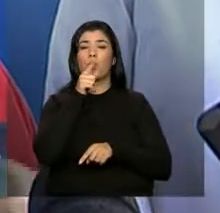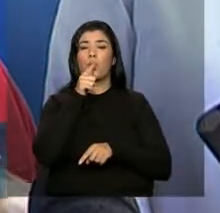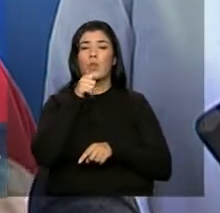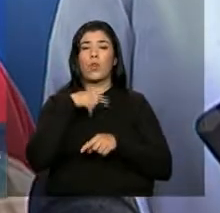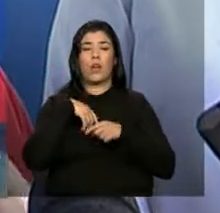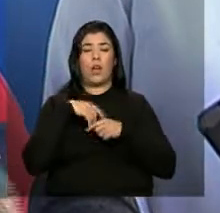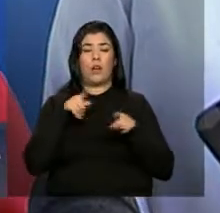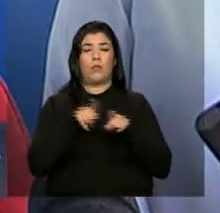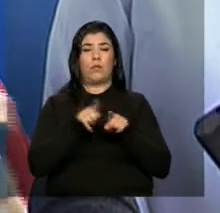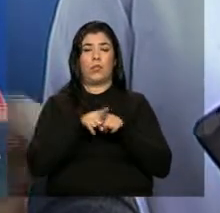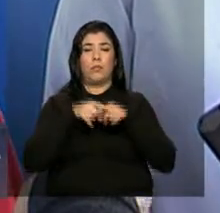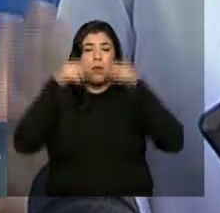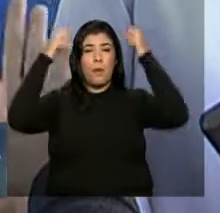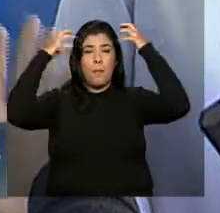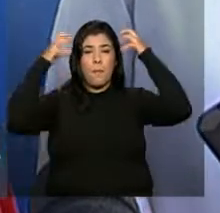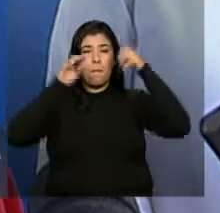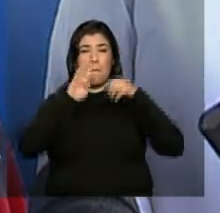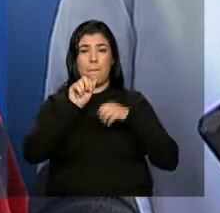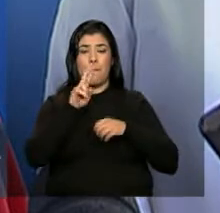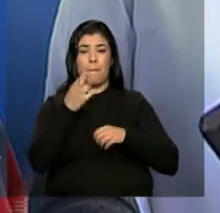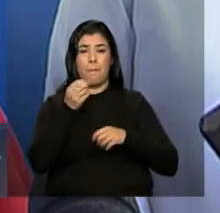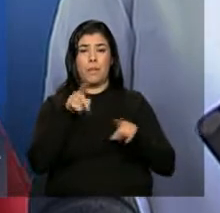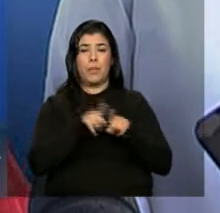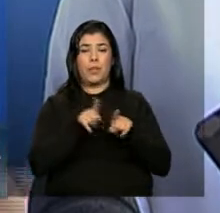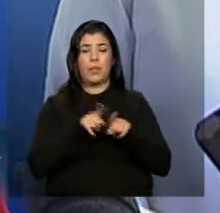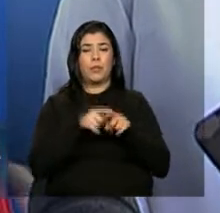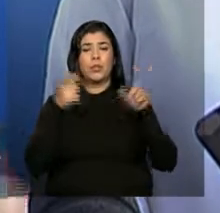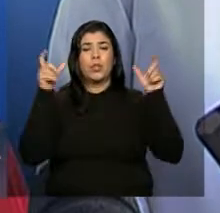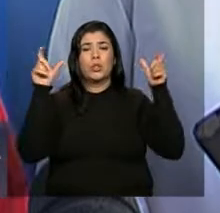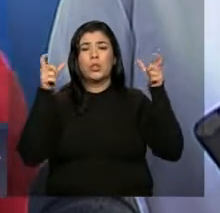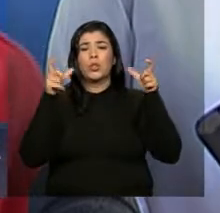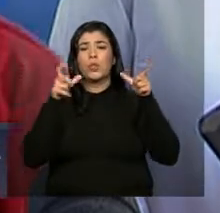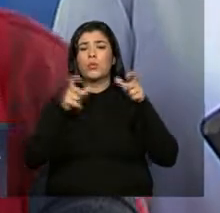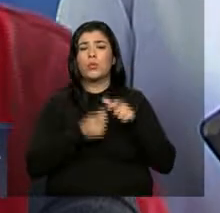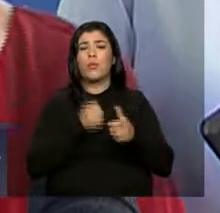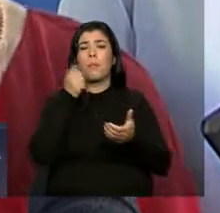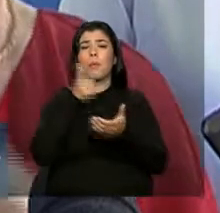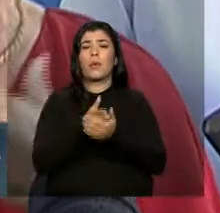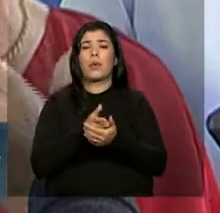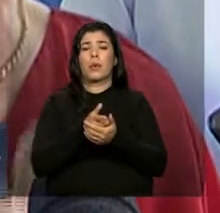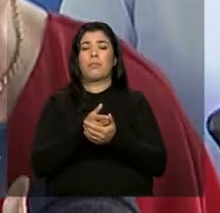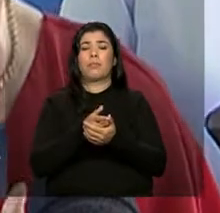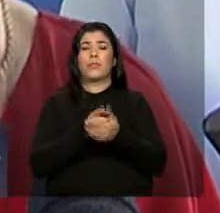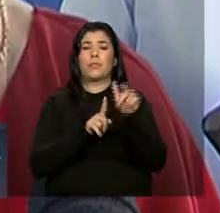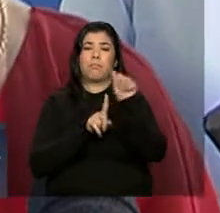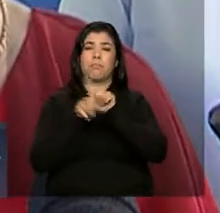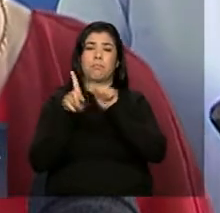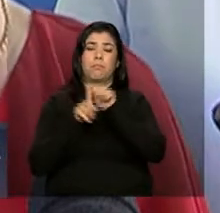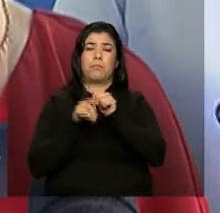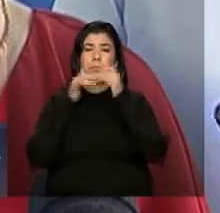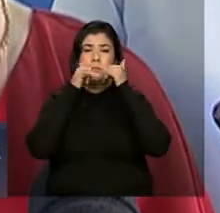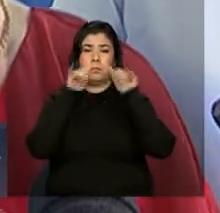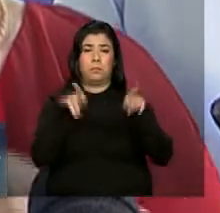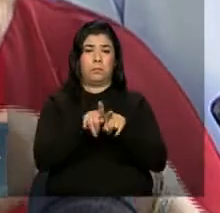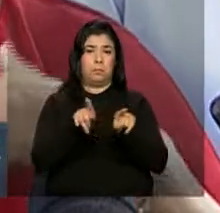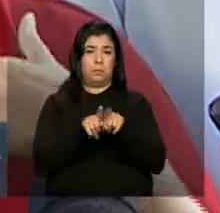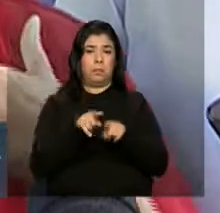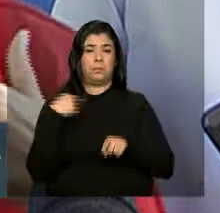essa questão do solar, nós diminuímos conta de energia para a população de mais baixa renda. Além disso, né,